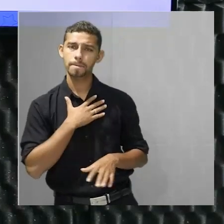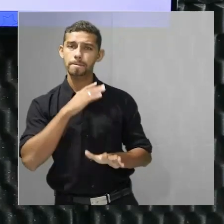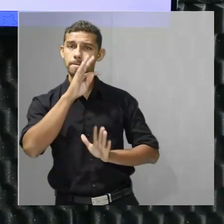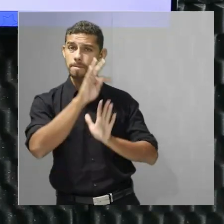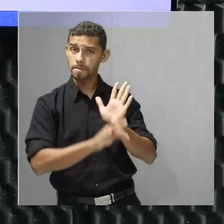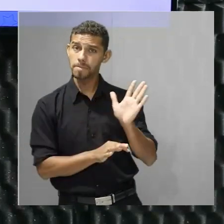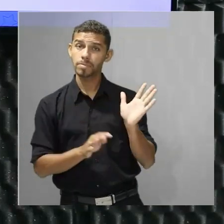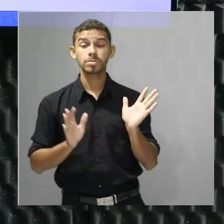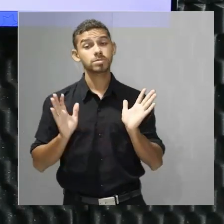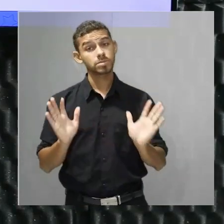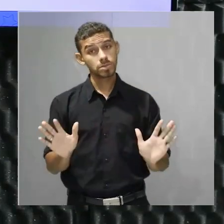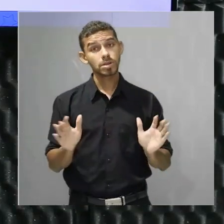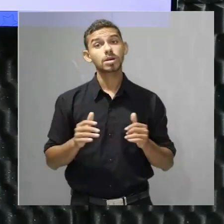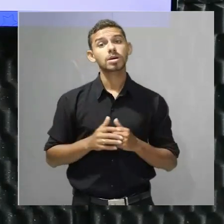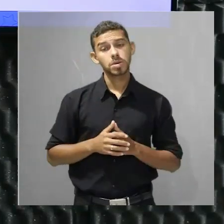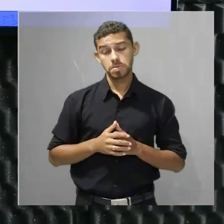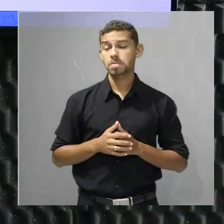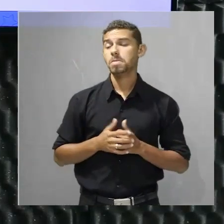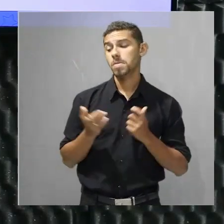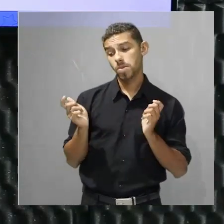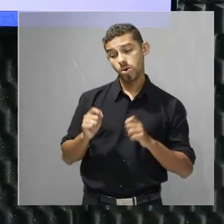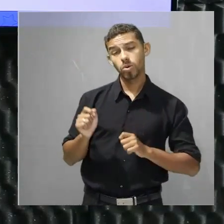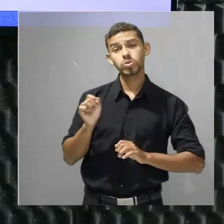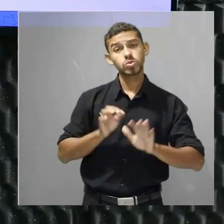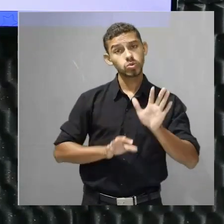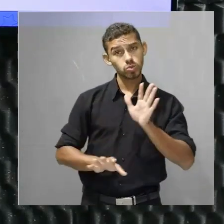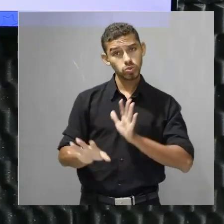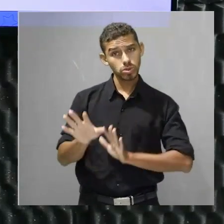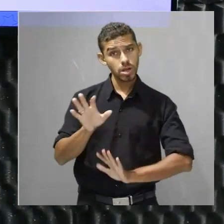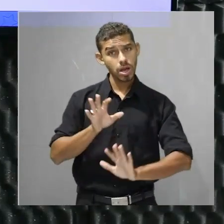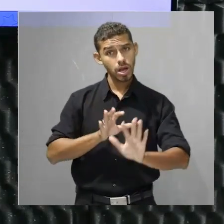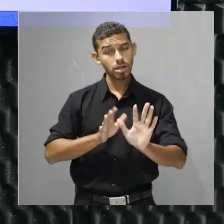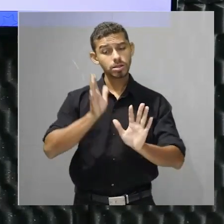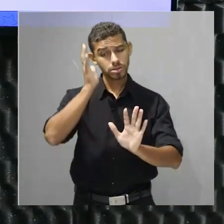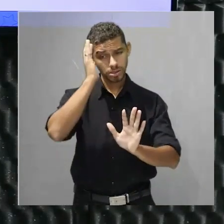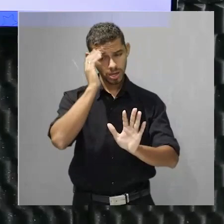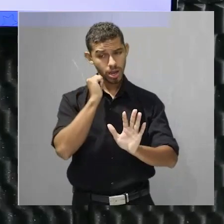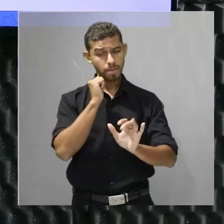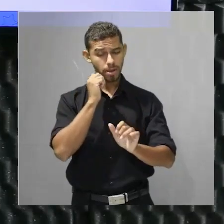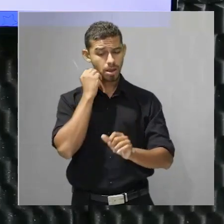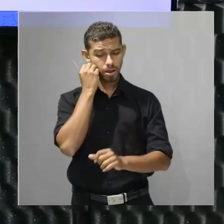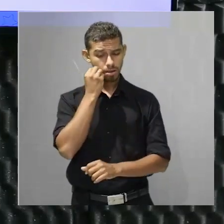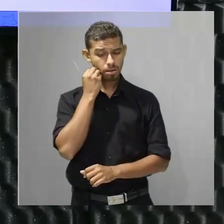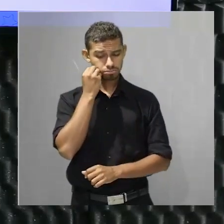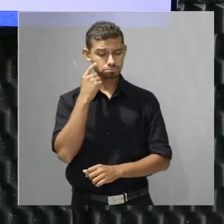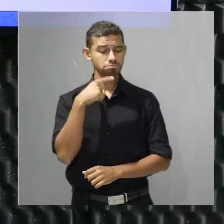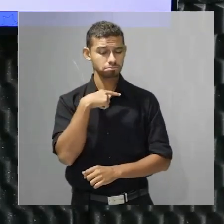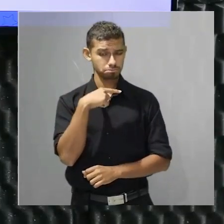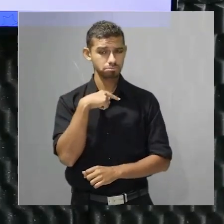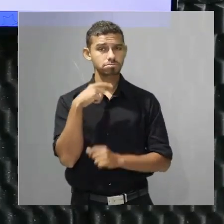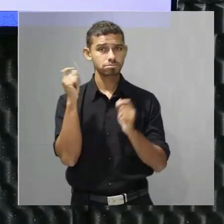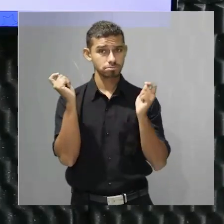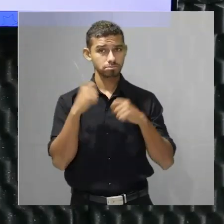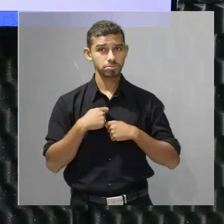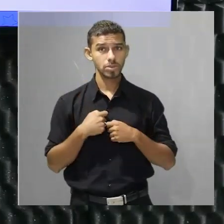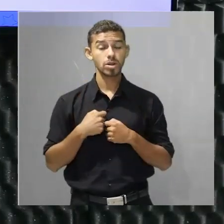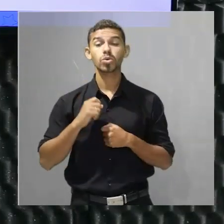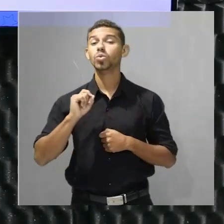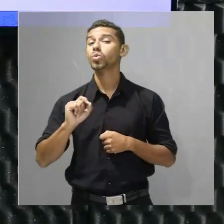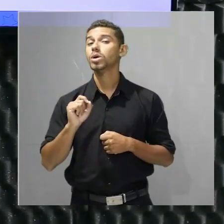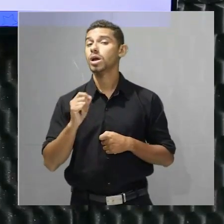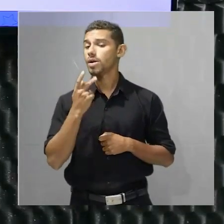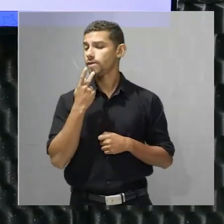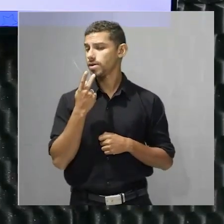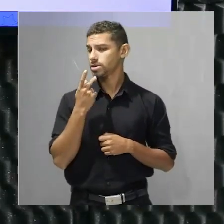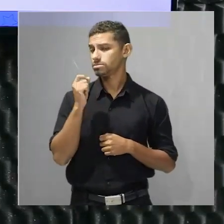na minha redação até pode mas muito cuidado você precisa estar muito seguro daquilo que você está